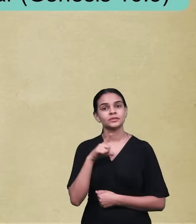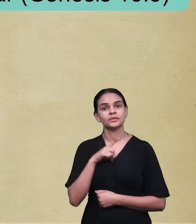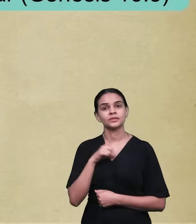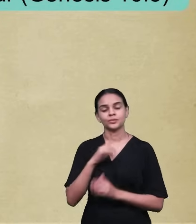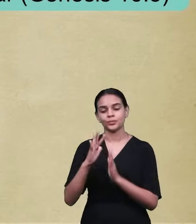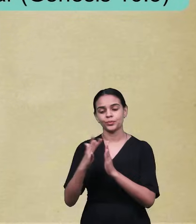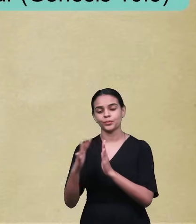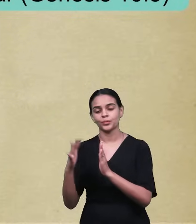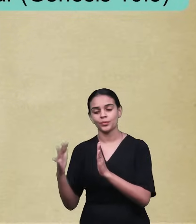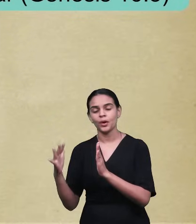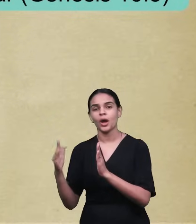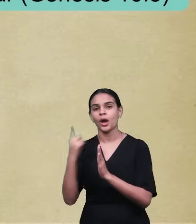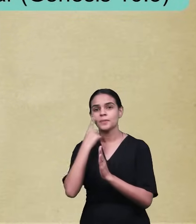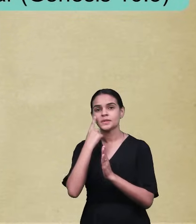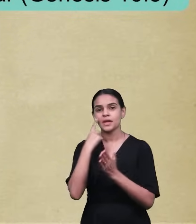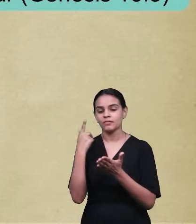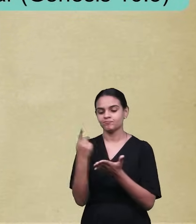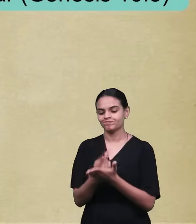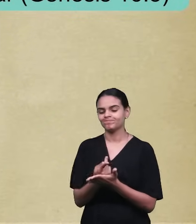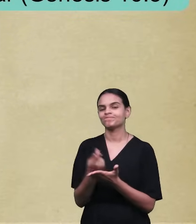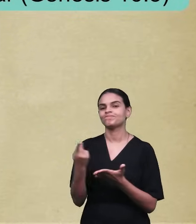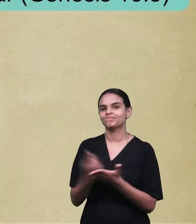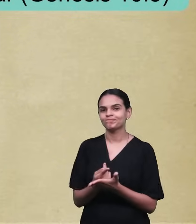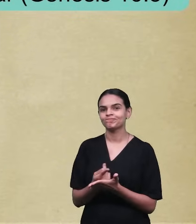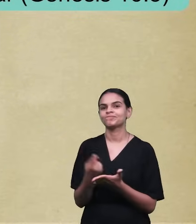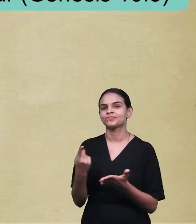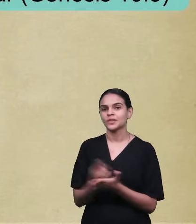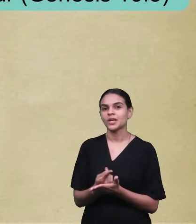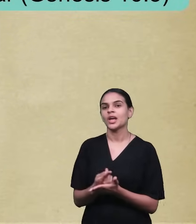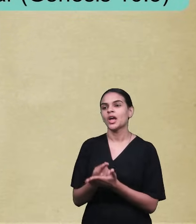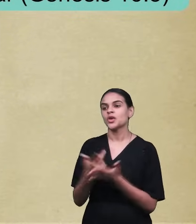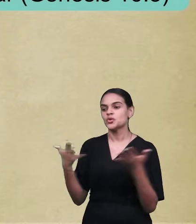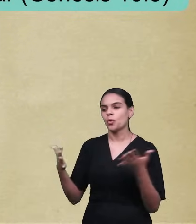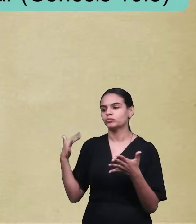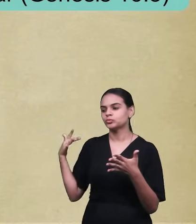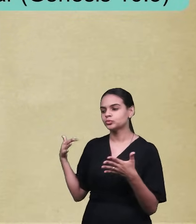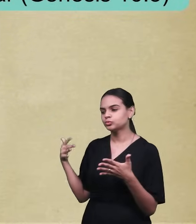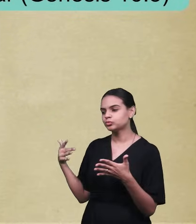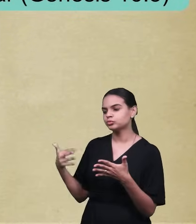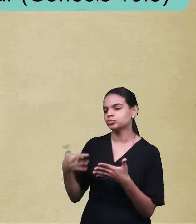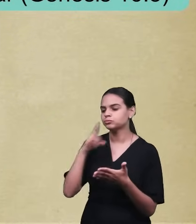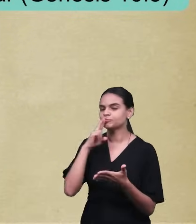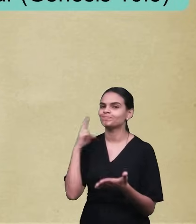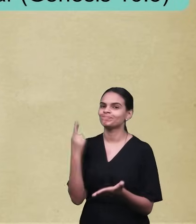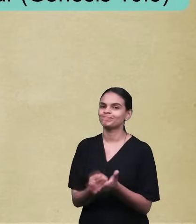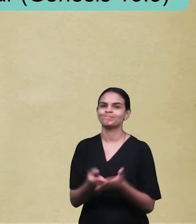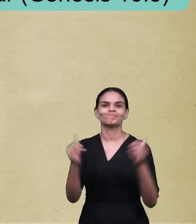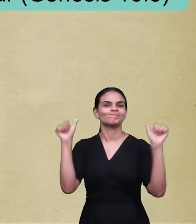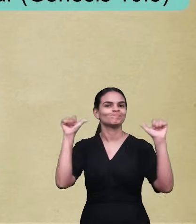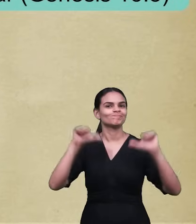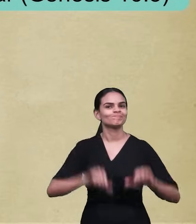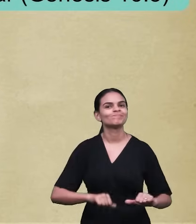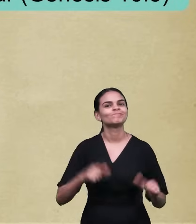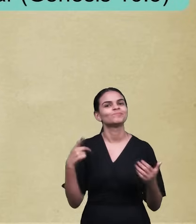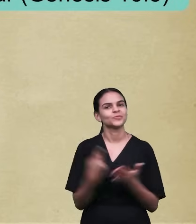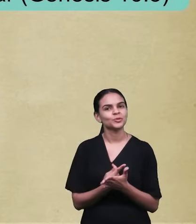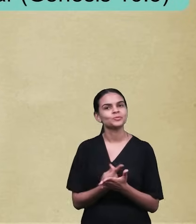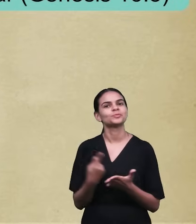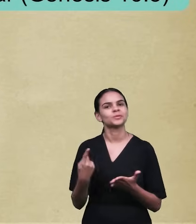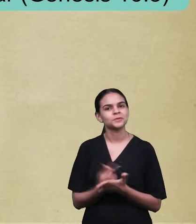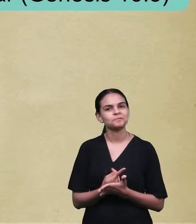o grande erro, né, que até hoje ainda nós vemos a consequência... Conflito de duas nações, né? Conflito das duas